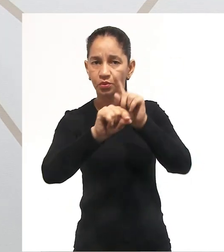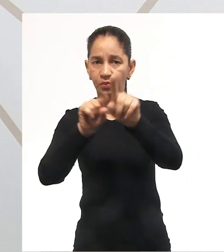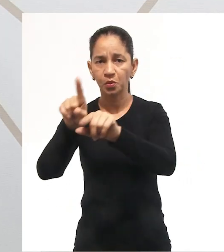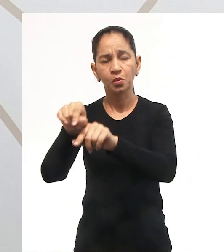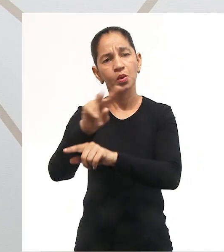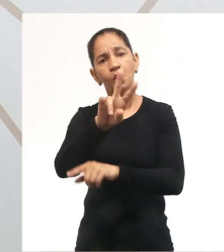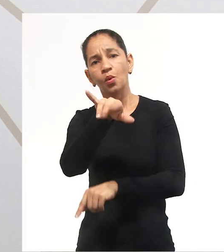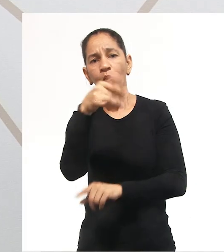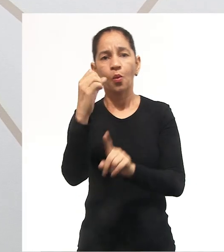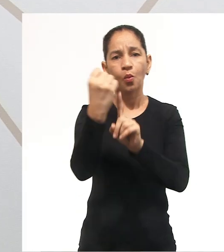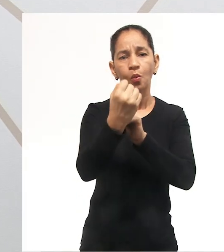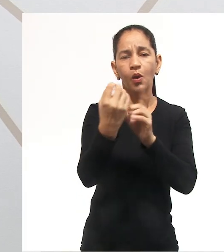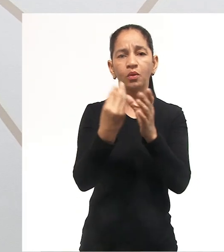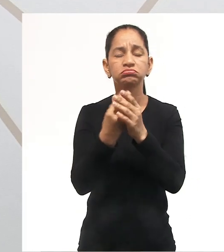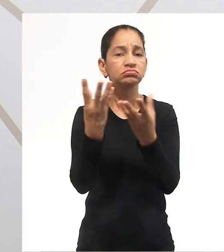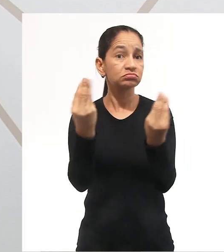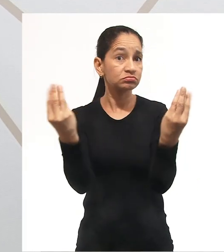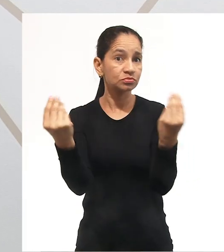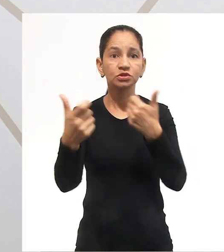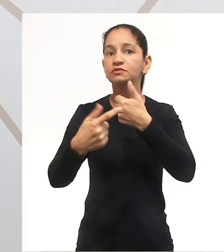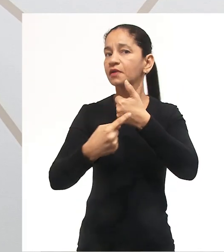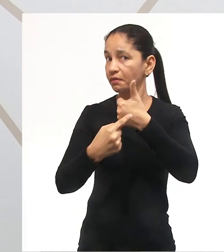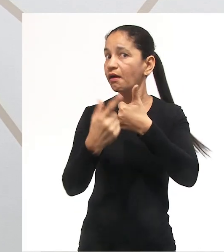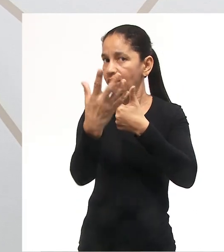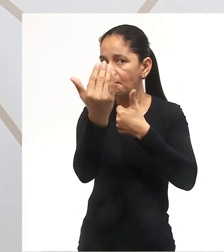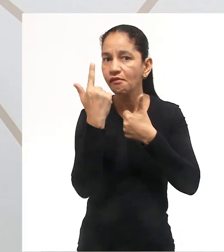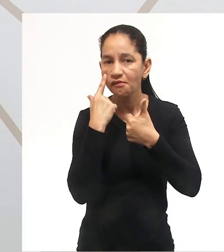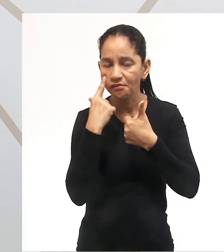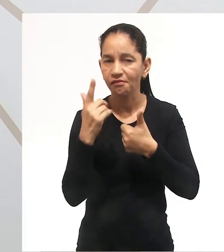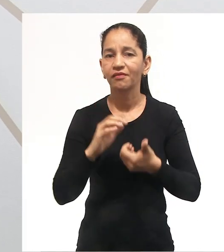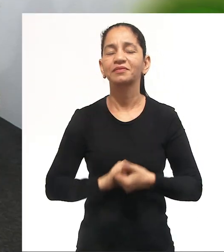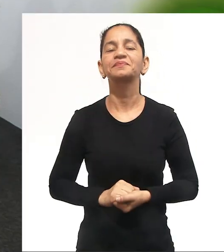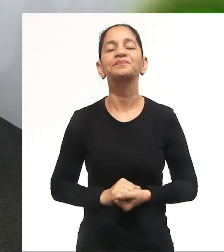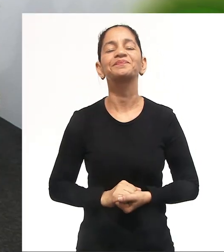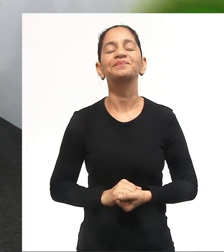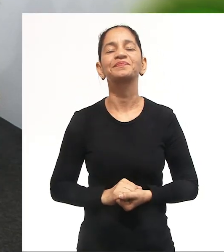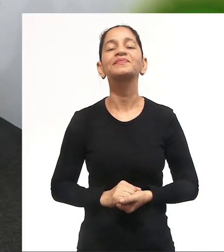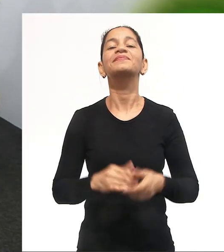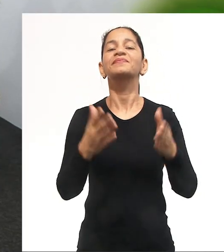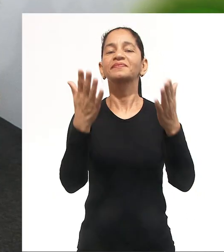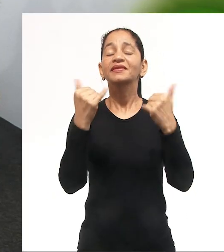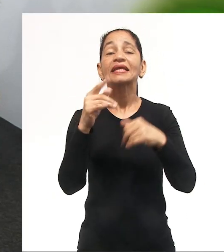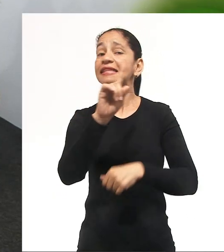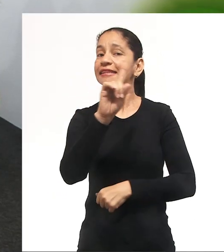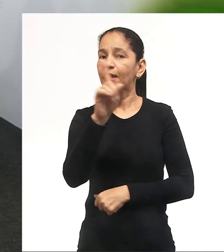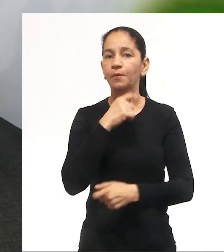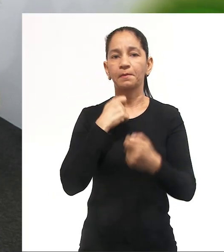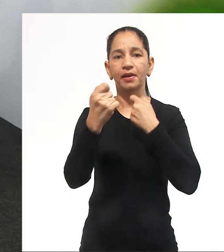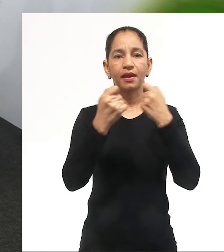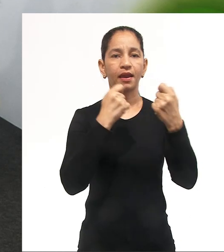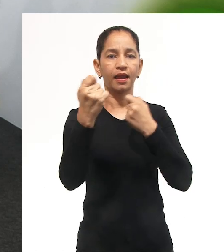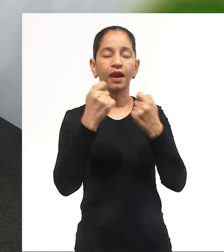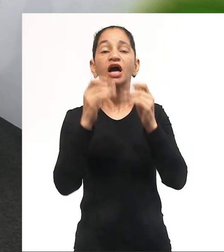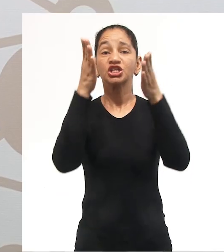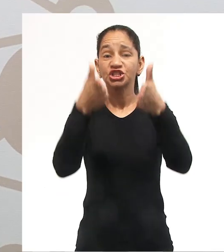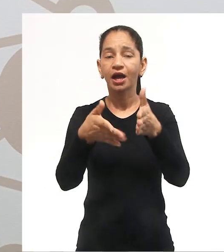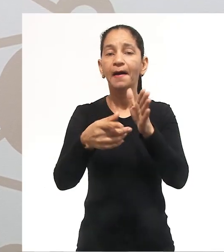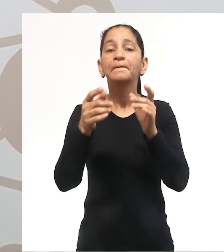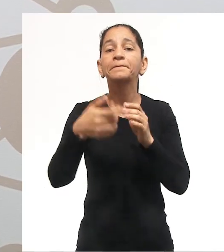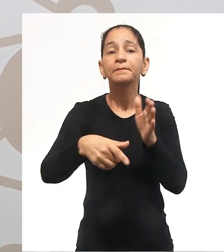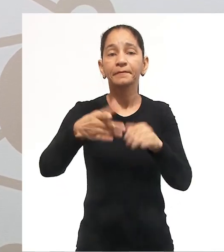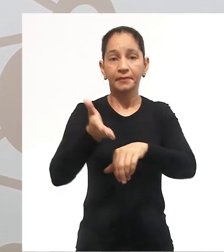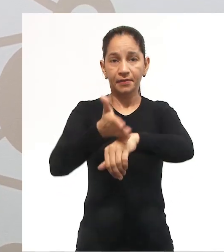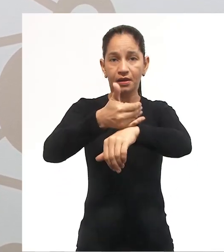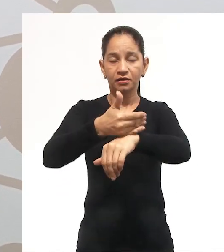aí as pessoas que vão dar um monte de like pra gente. Nós utilizamos a entrevista